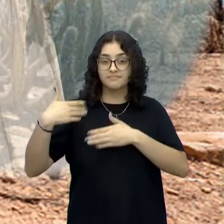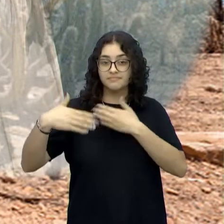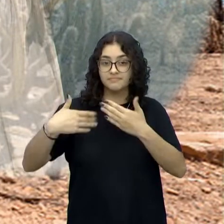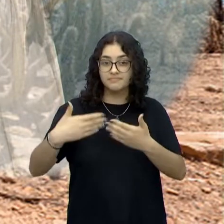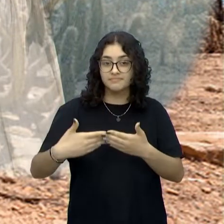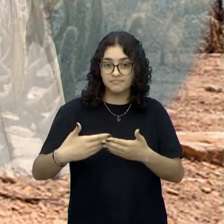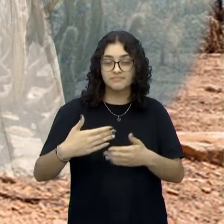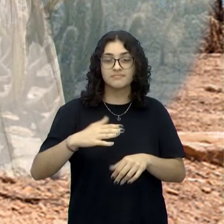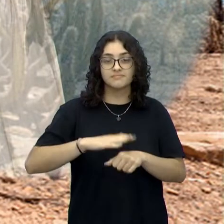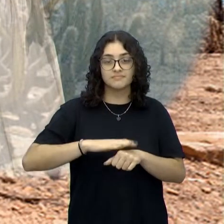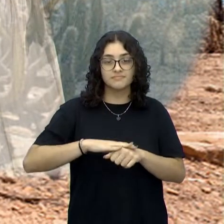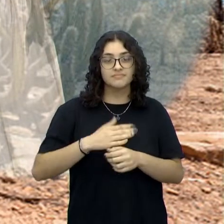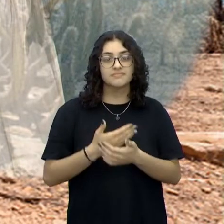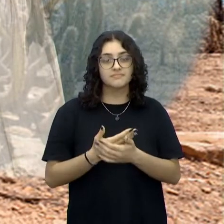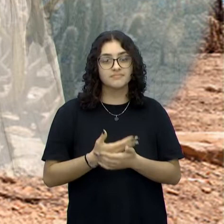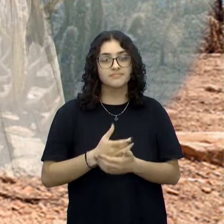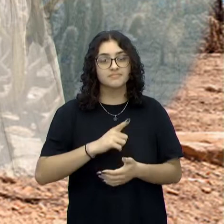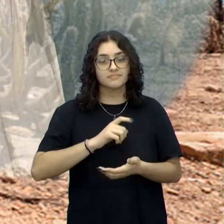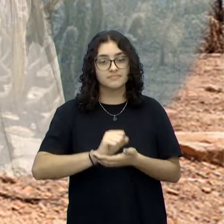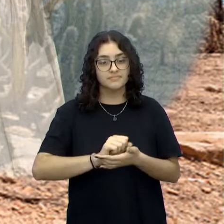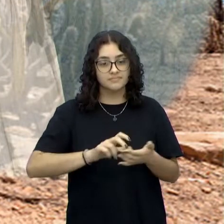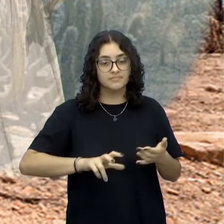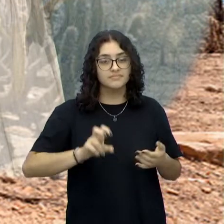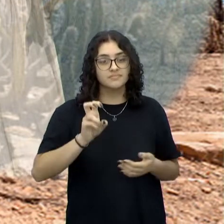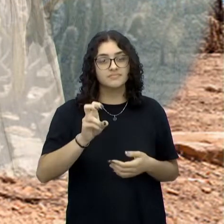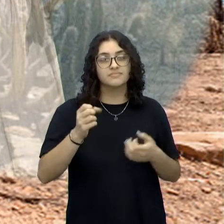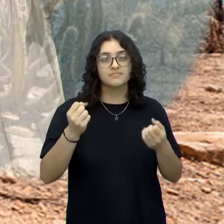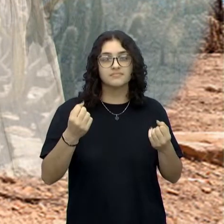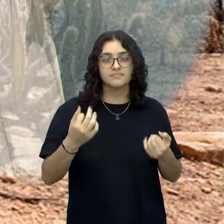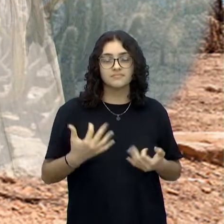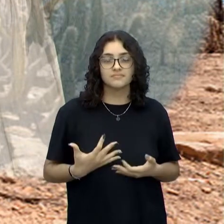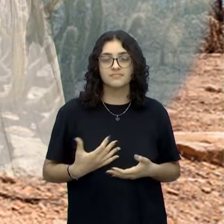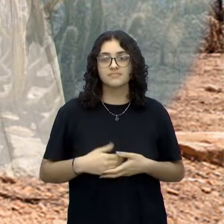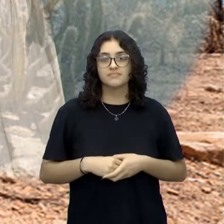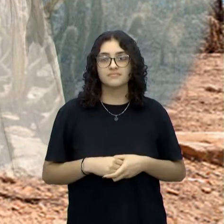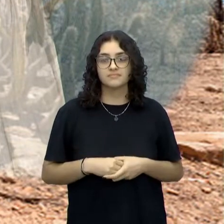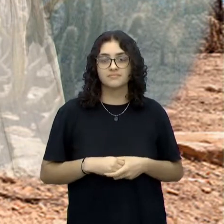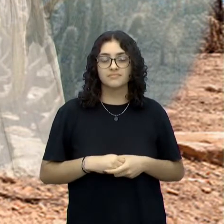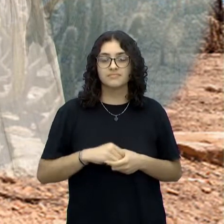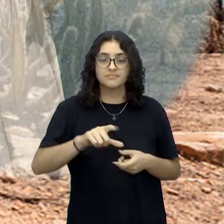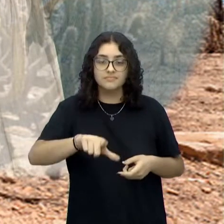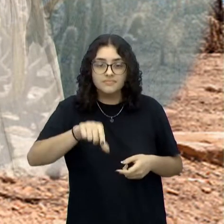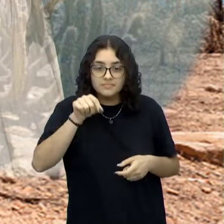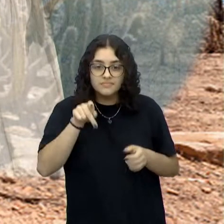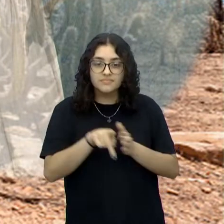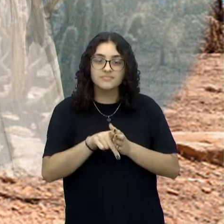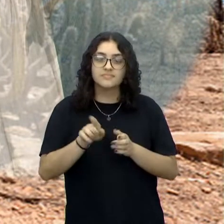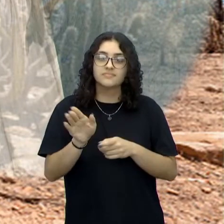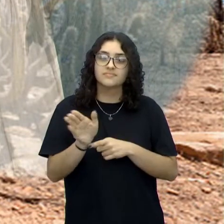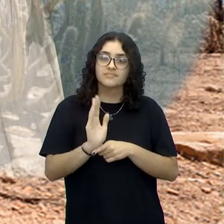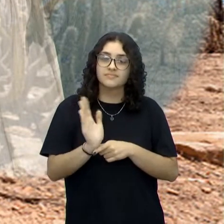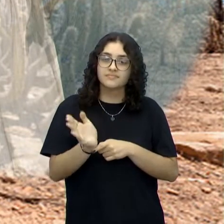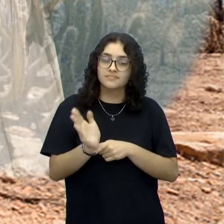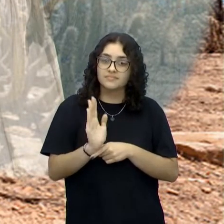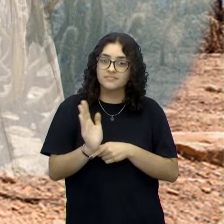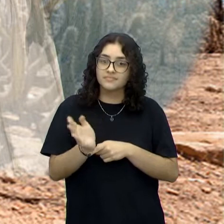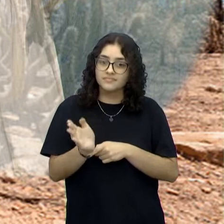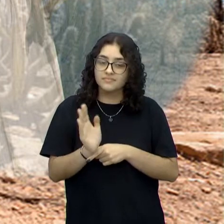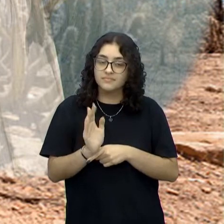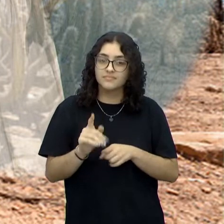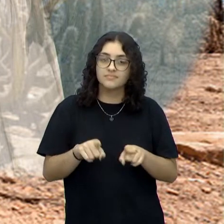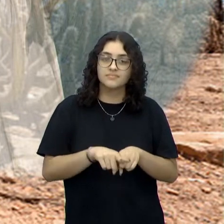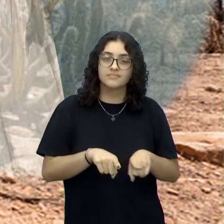trajetória, o percurso aí de aulas que a gente teve na atividade 5, a gente falou sobre escolha do filme,